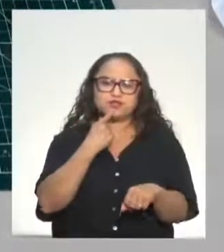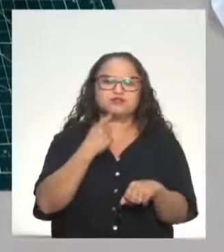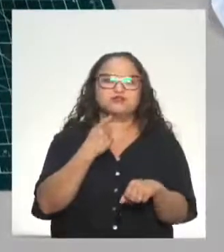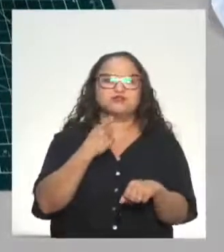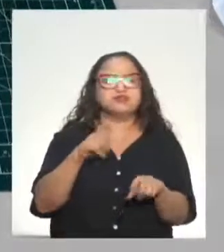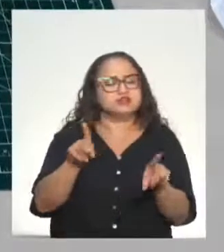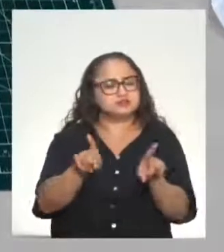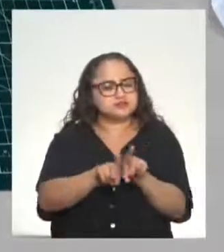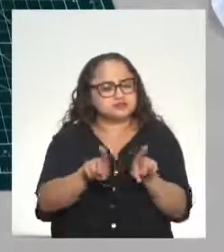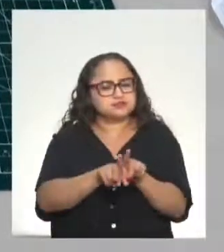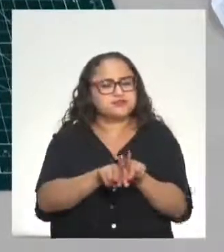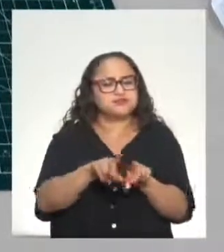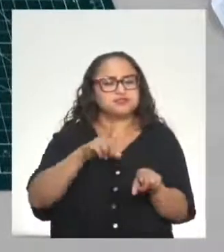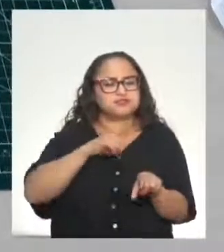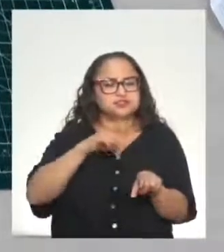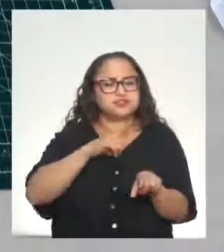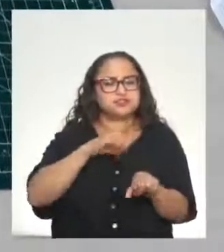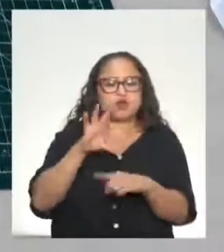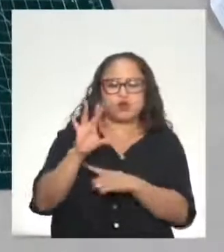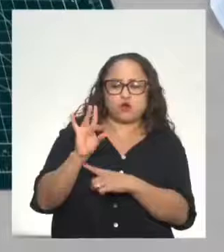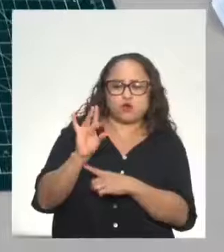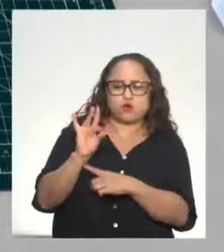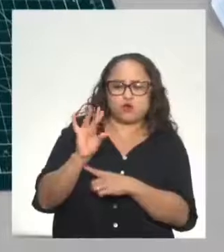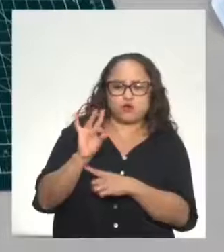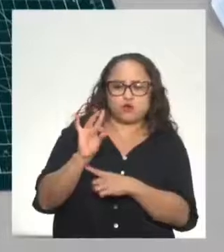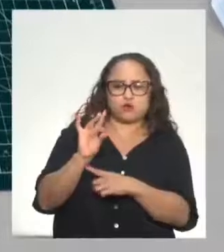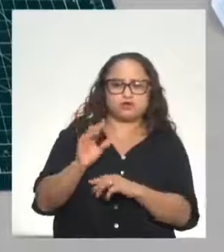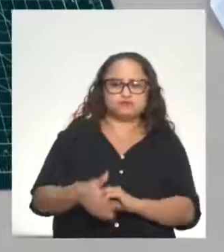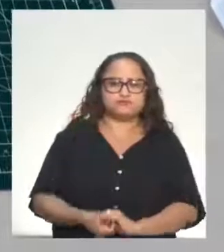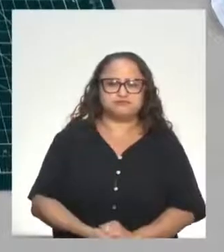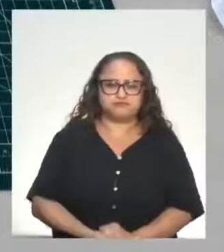e vou passar cola nas bordas.